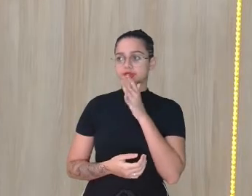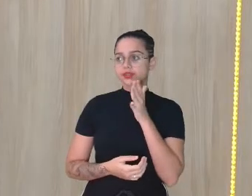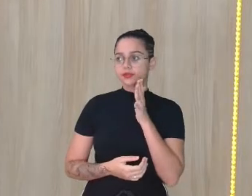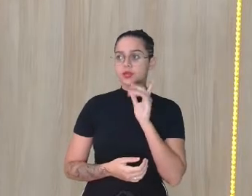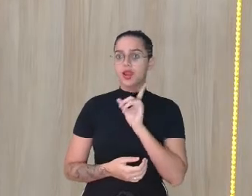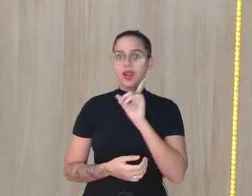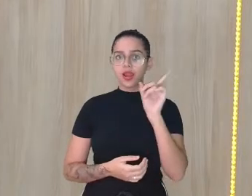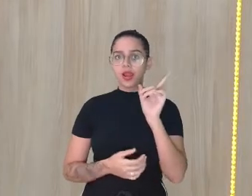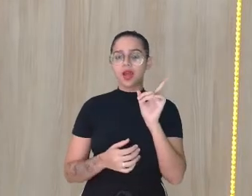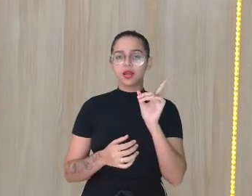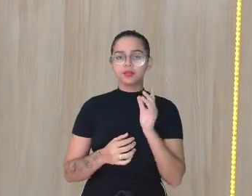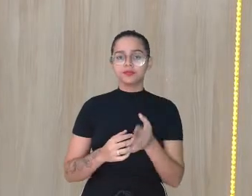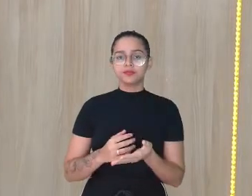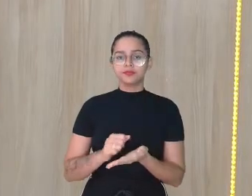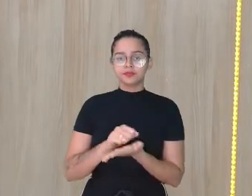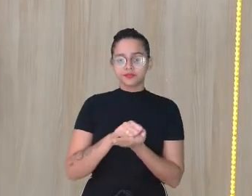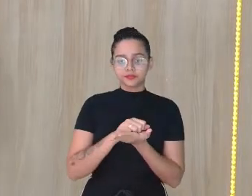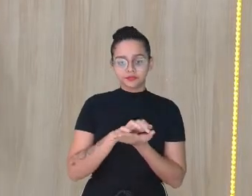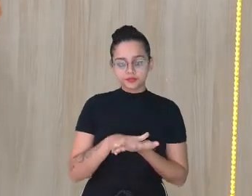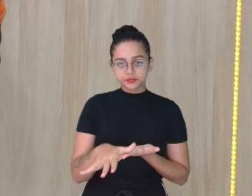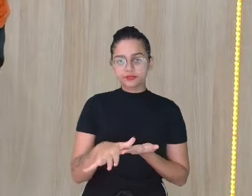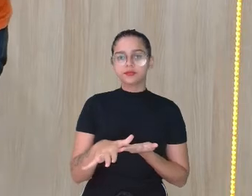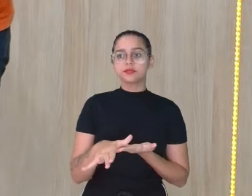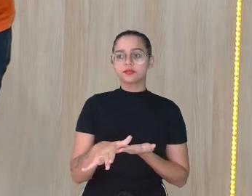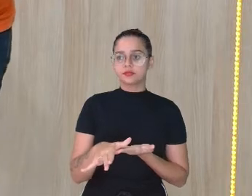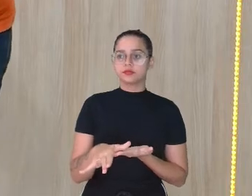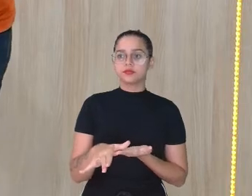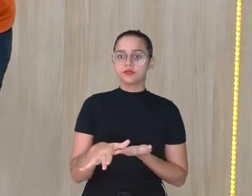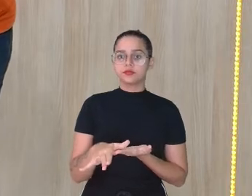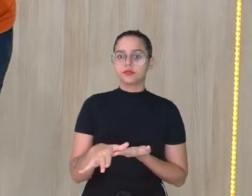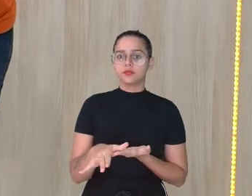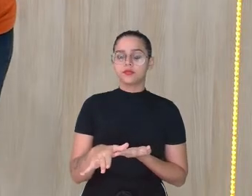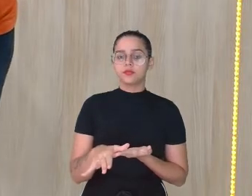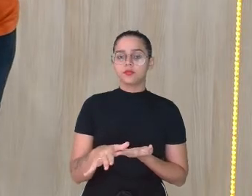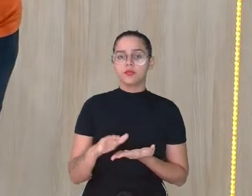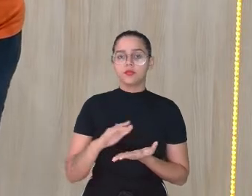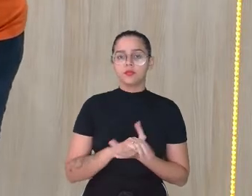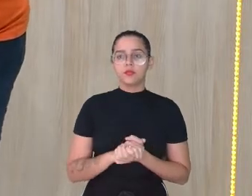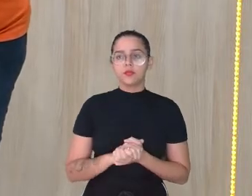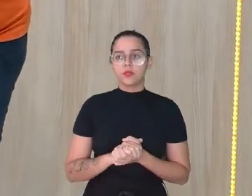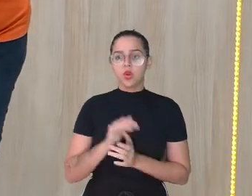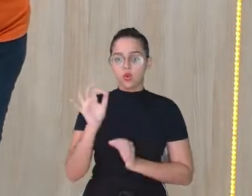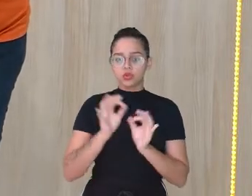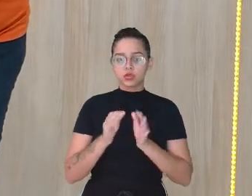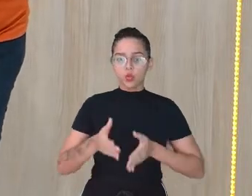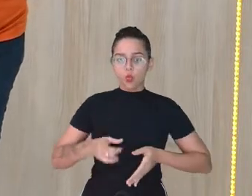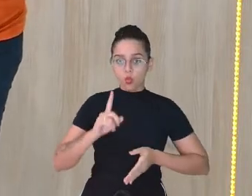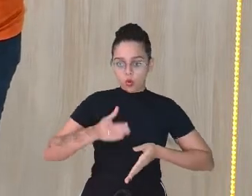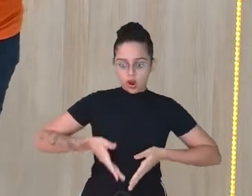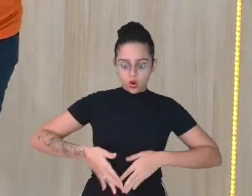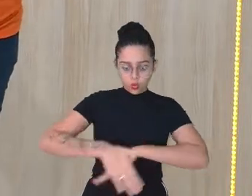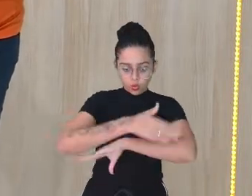lá no Recife Antigo, foi-se organizar uma rua, não é?